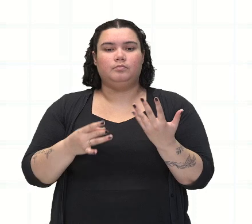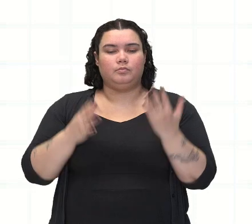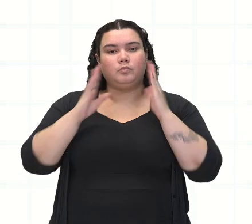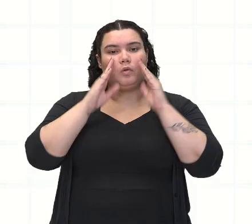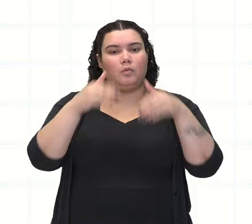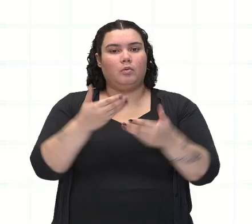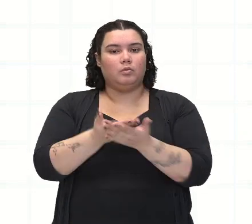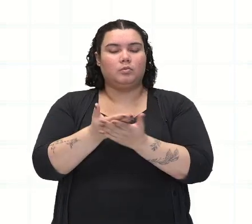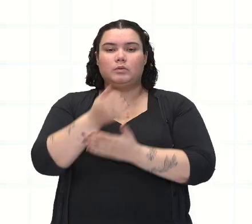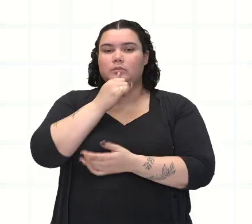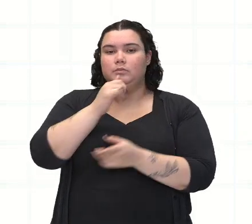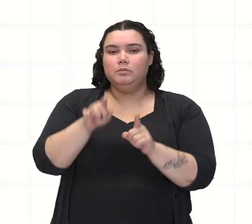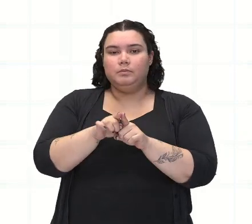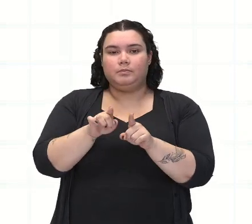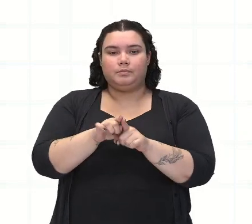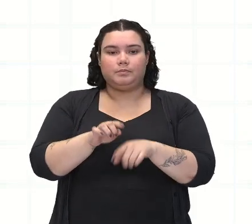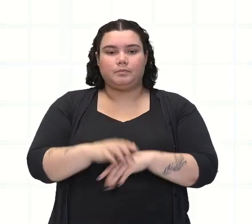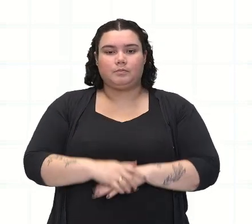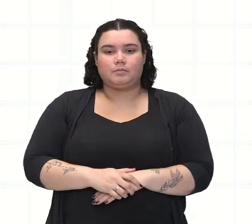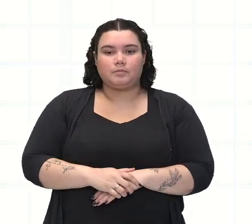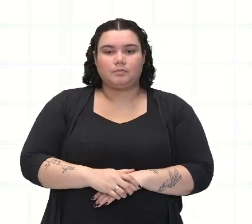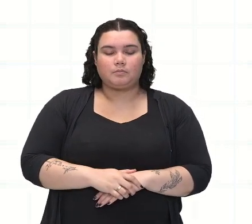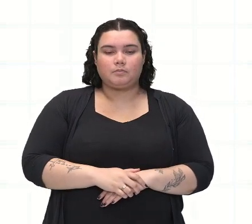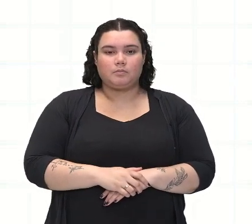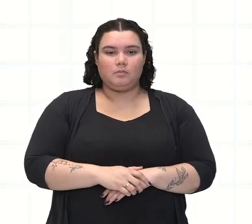também exemplos. Vamos lá.